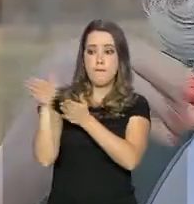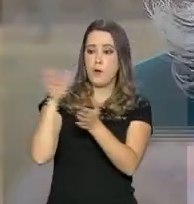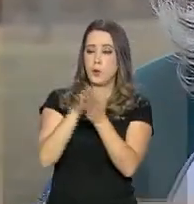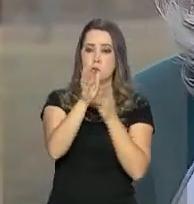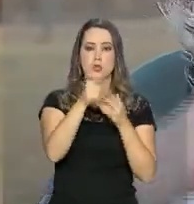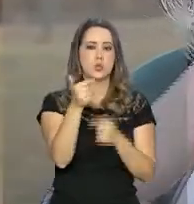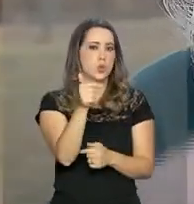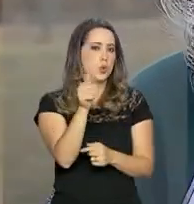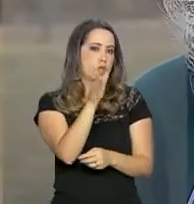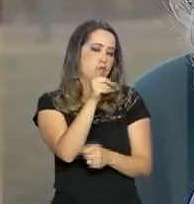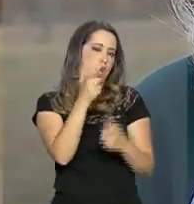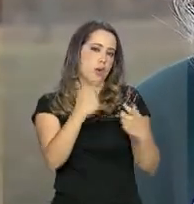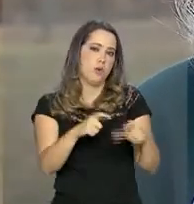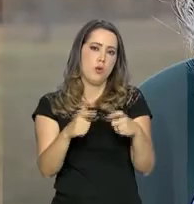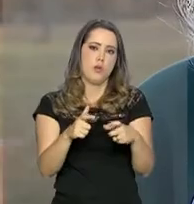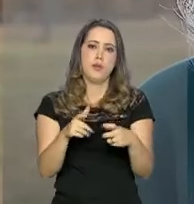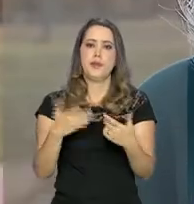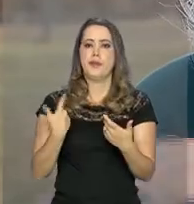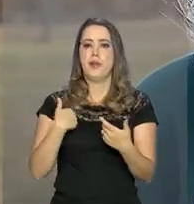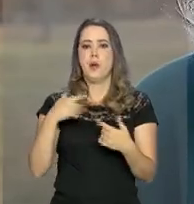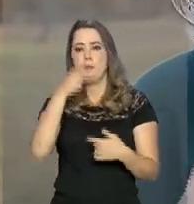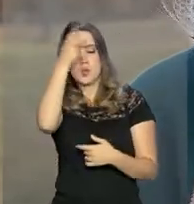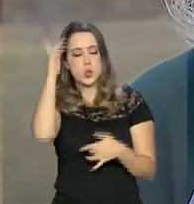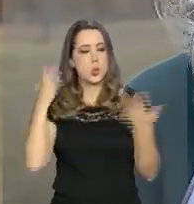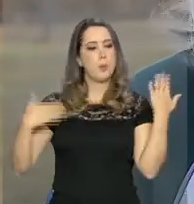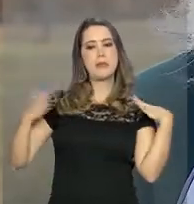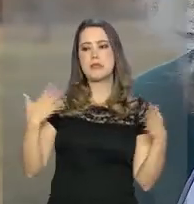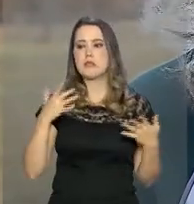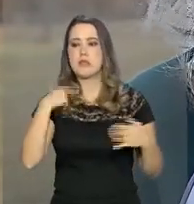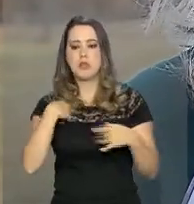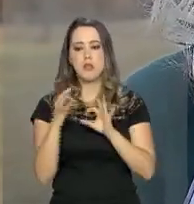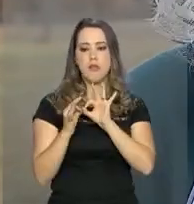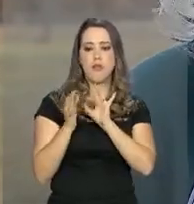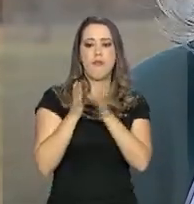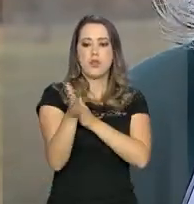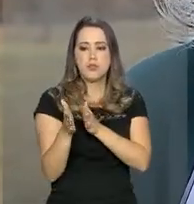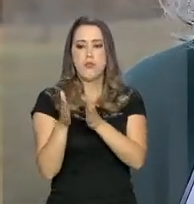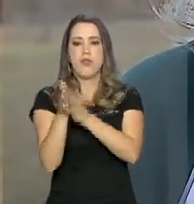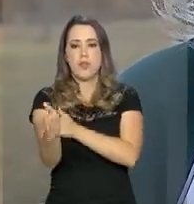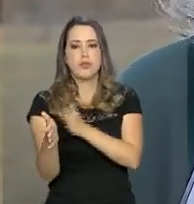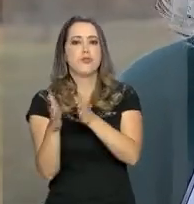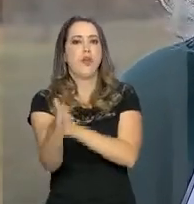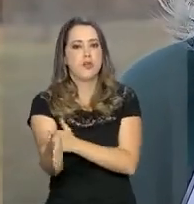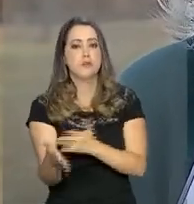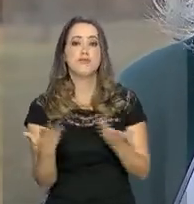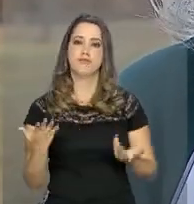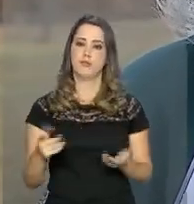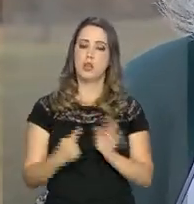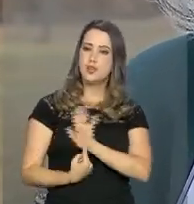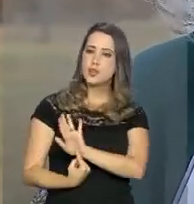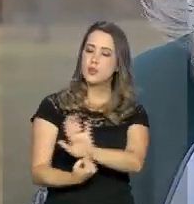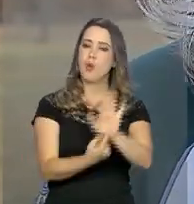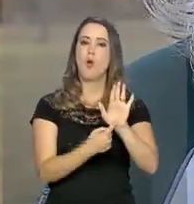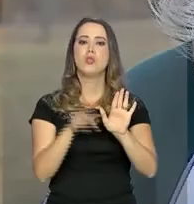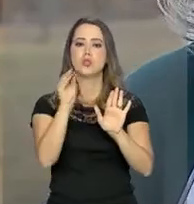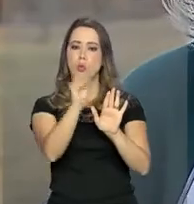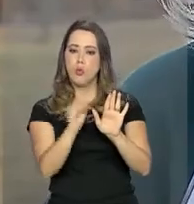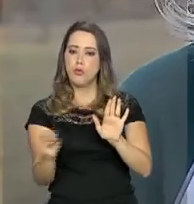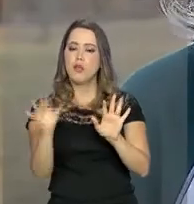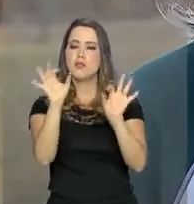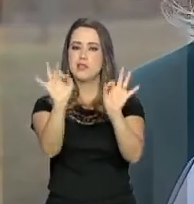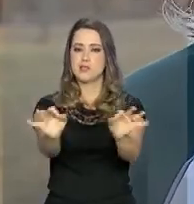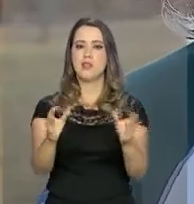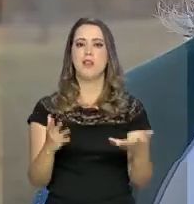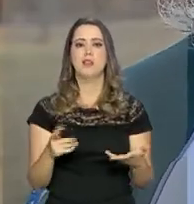tem lugar que está preservado na unidade, que tem muita ocupação, eles também se afastam. Então, isso demonstra assim, que o parque está cumprindo